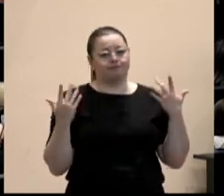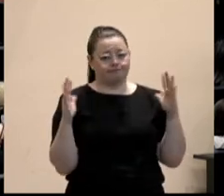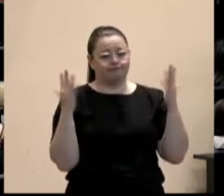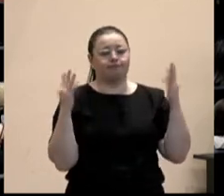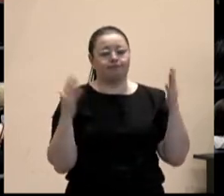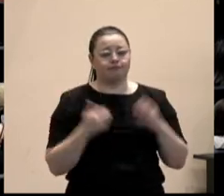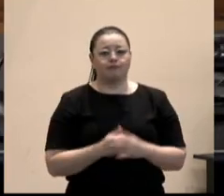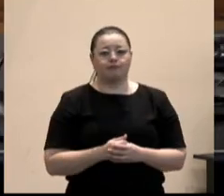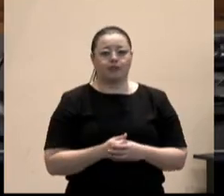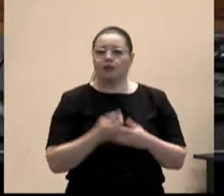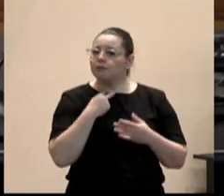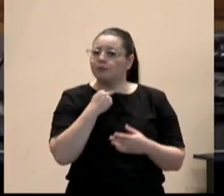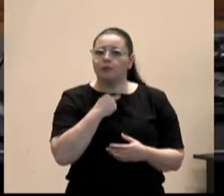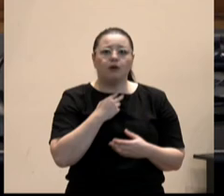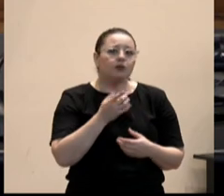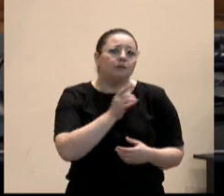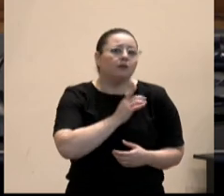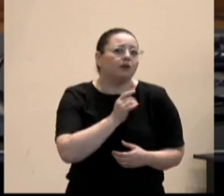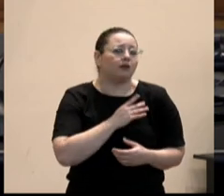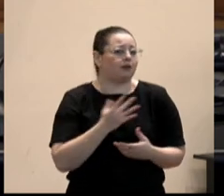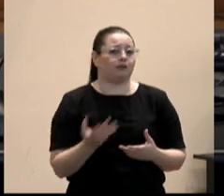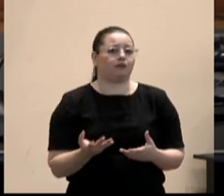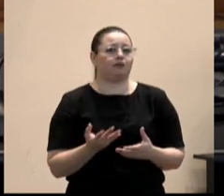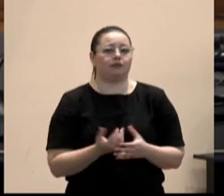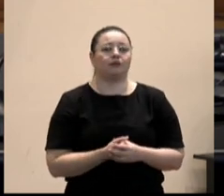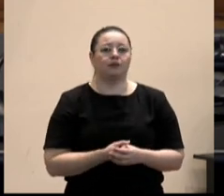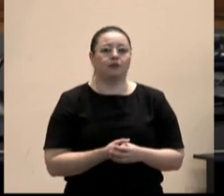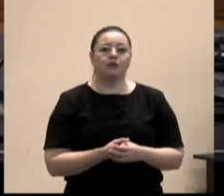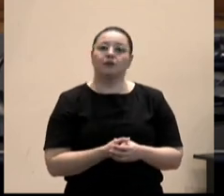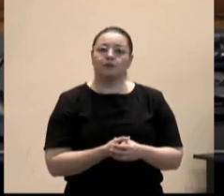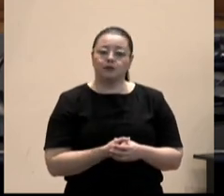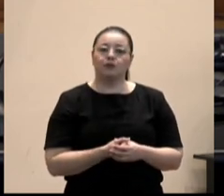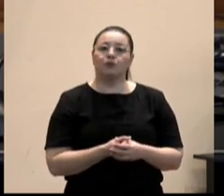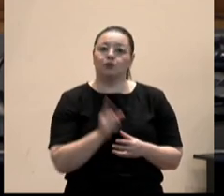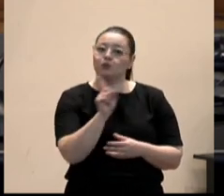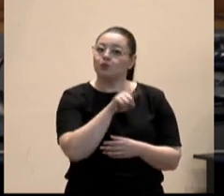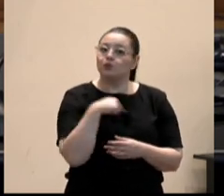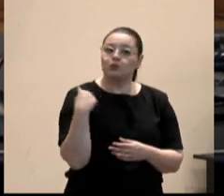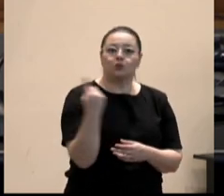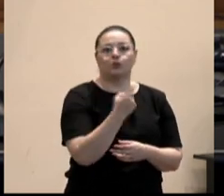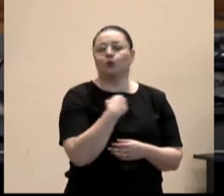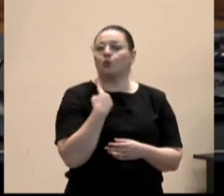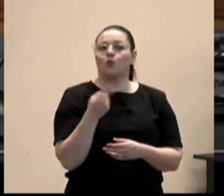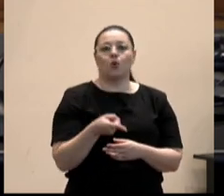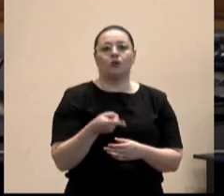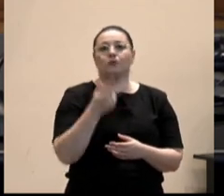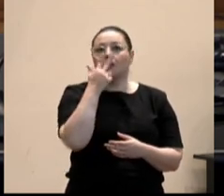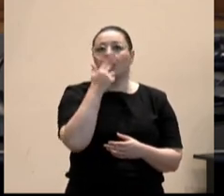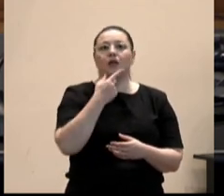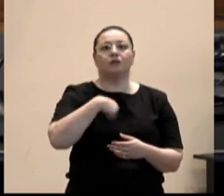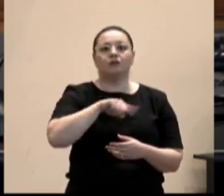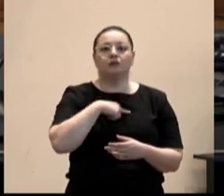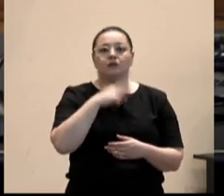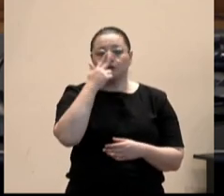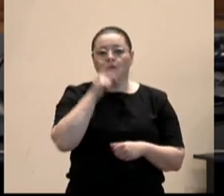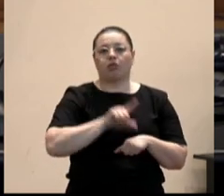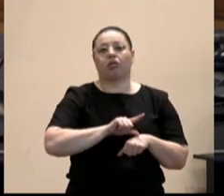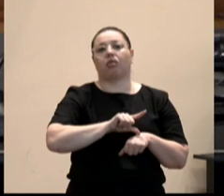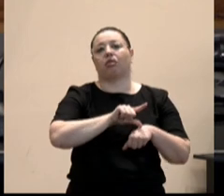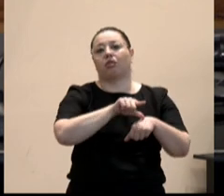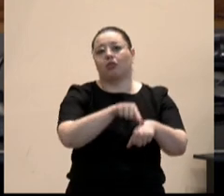Não tem que ter medo. Então, nós estamos anos-luz atrasados na